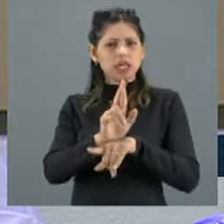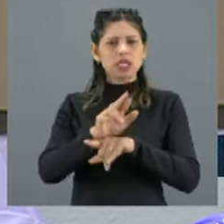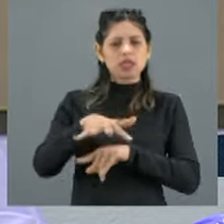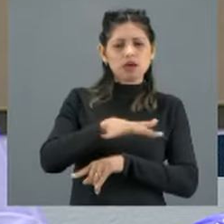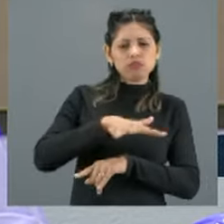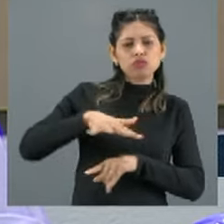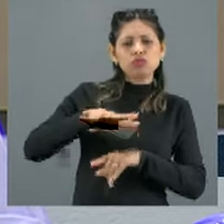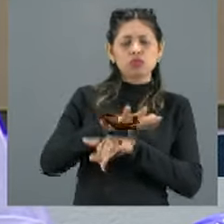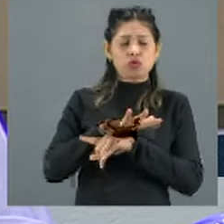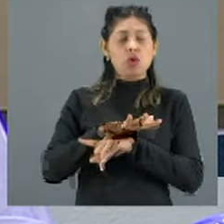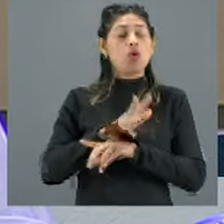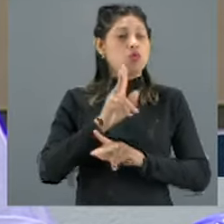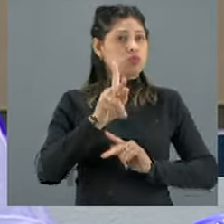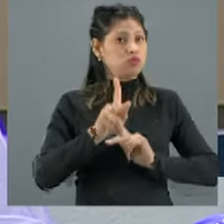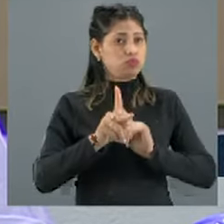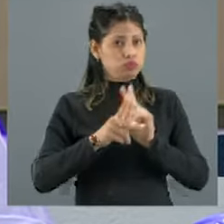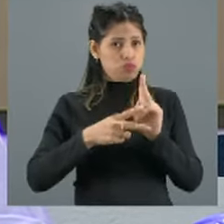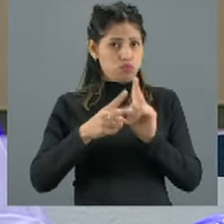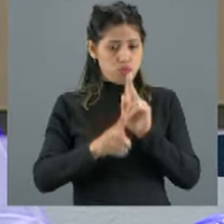nossos plenários.